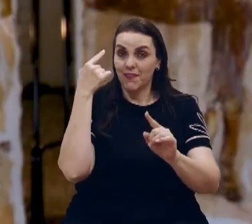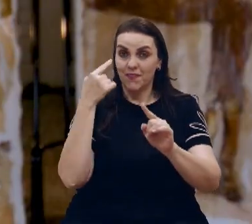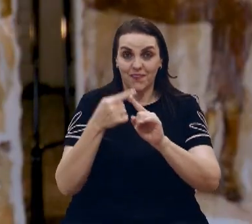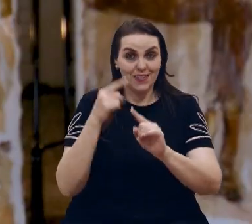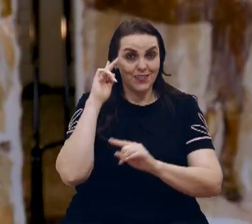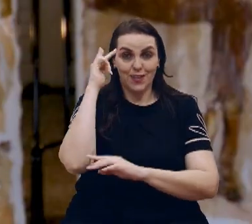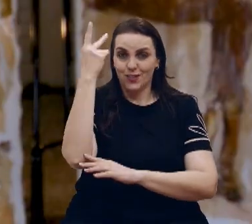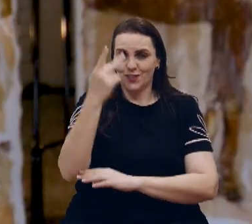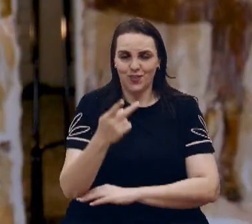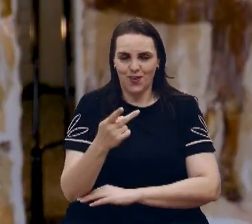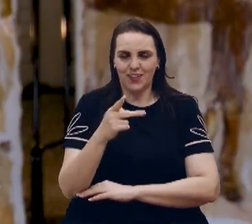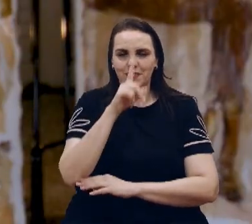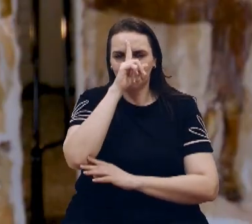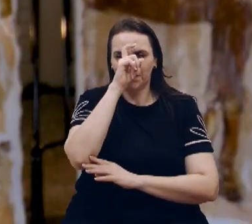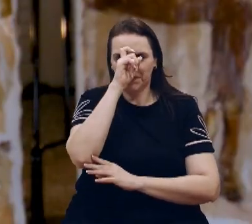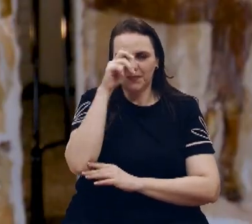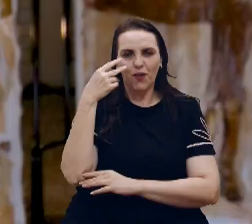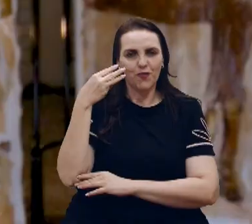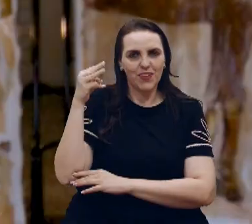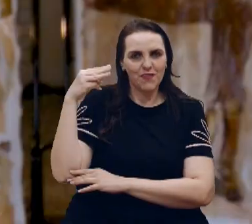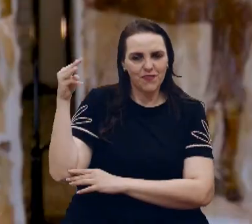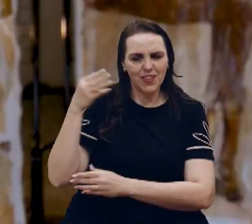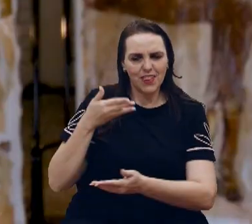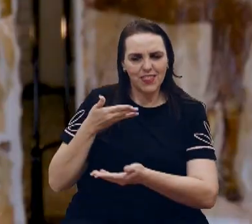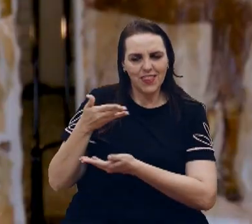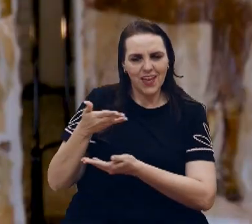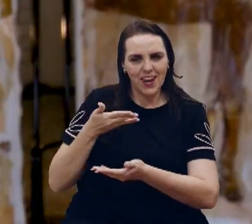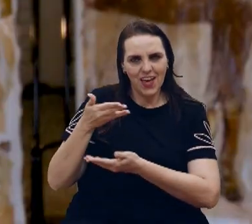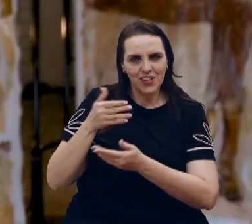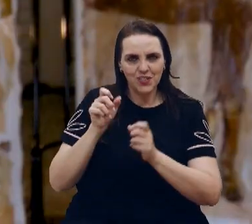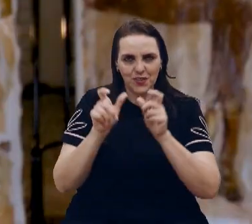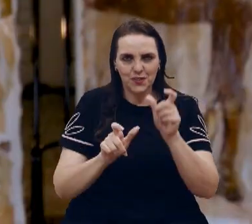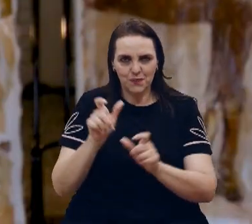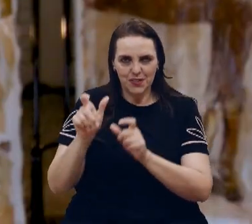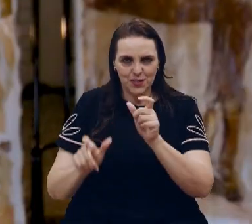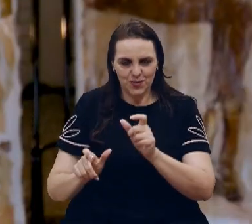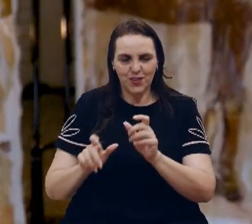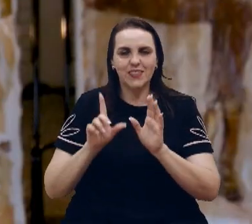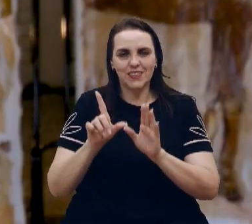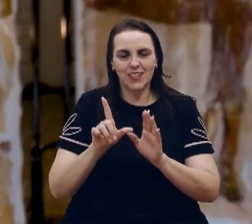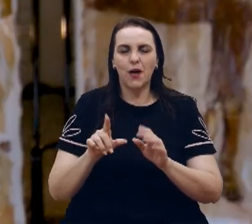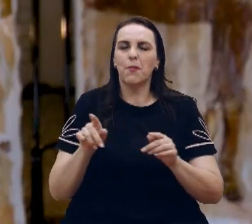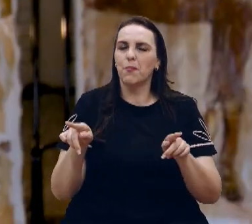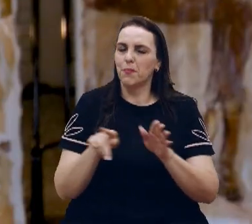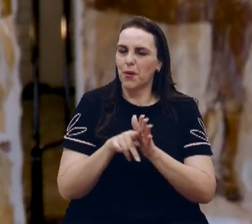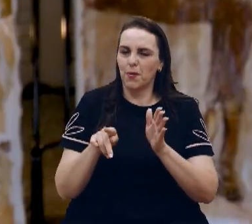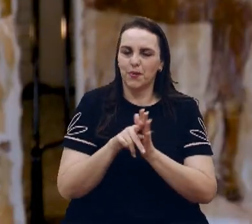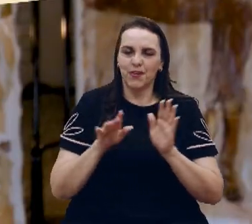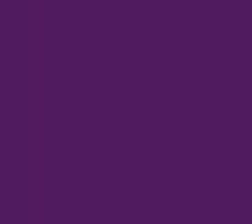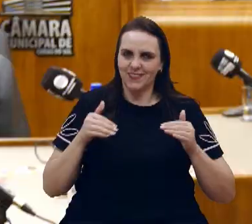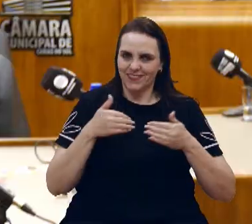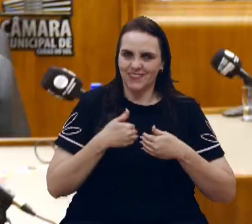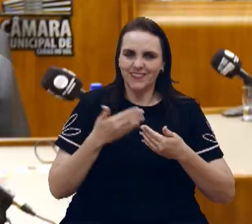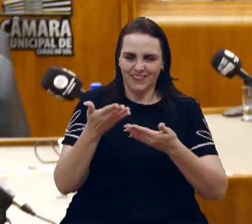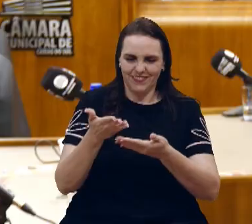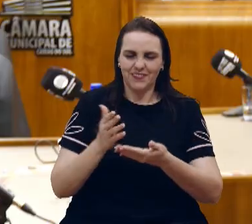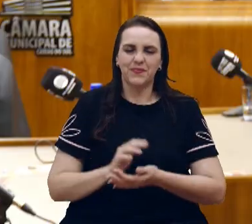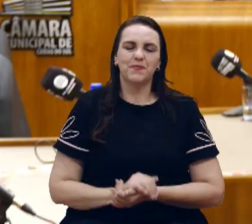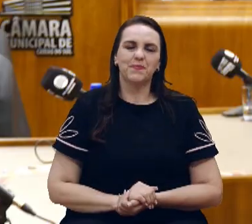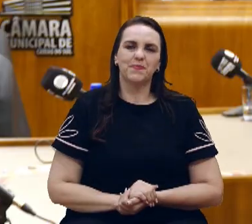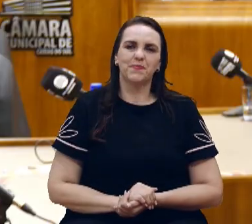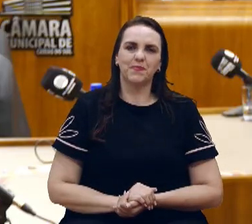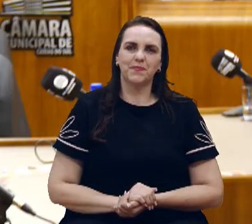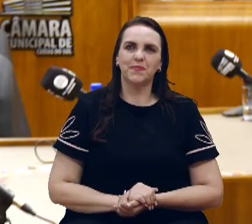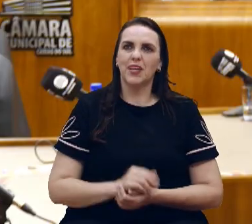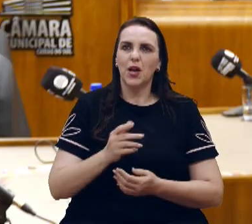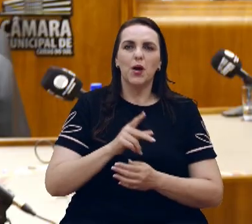animais interagindo com as pessoas e fazendo terapia no TEA. E isso é muito importante para nós, Marcelo.